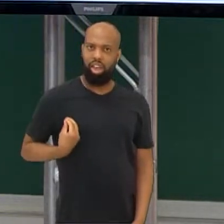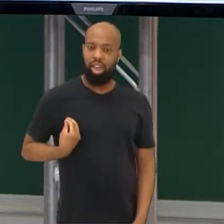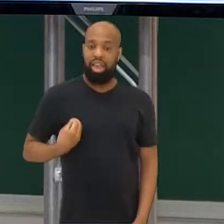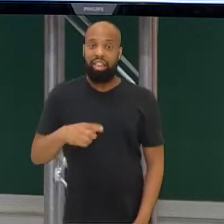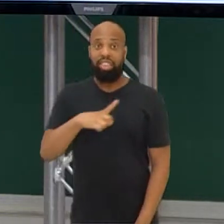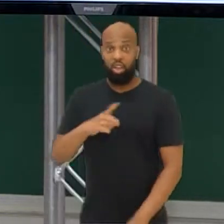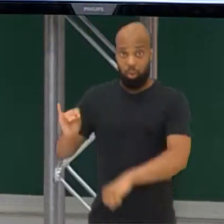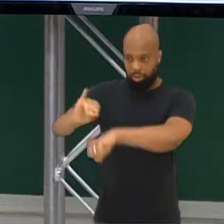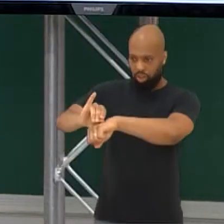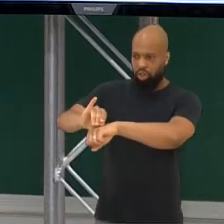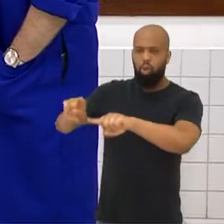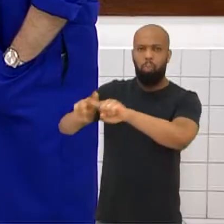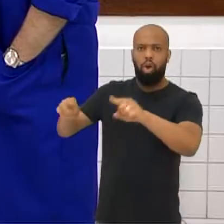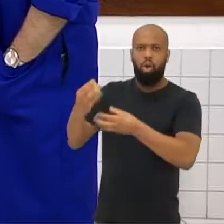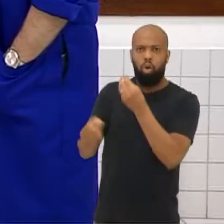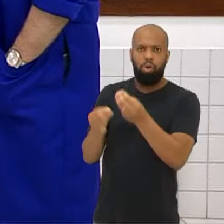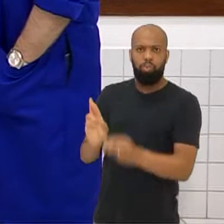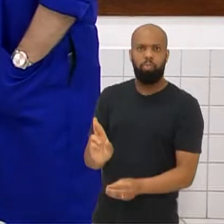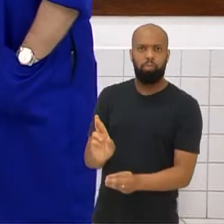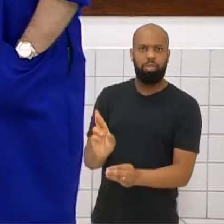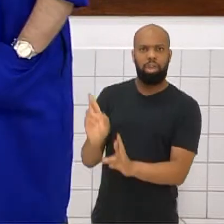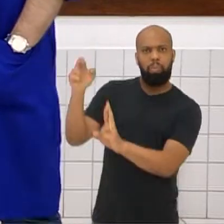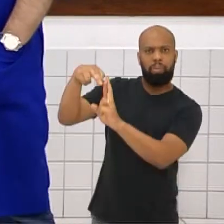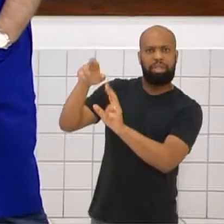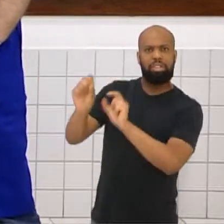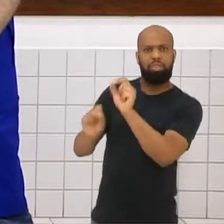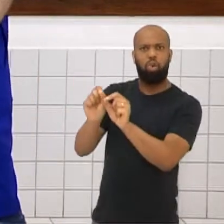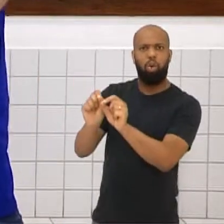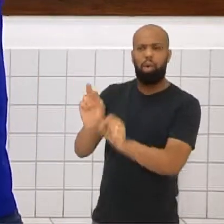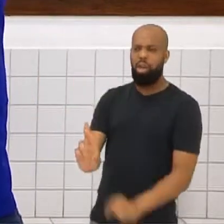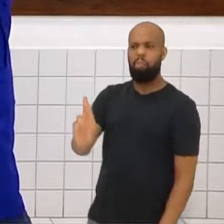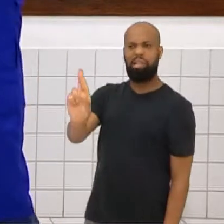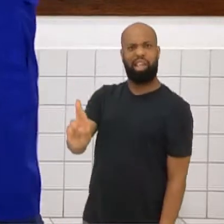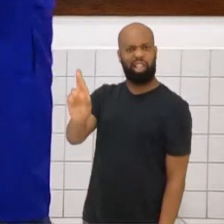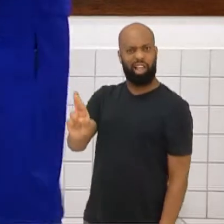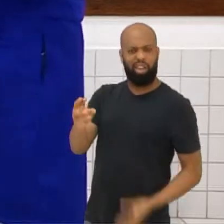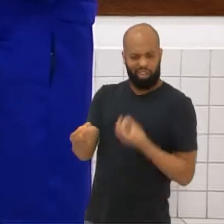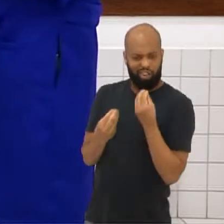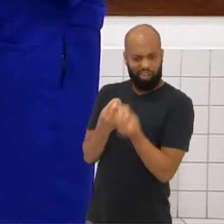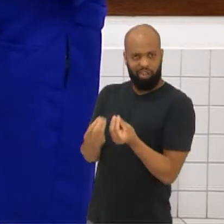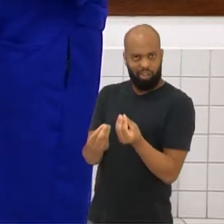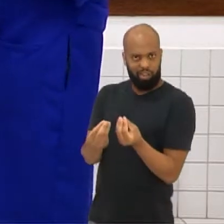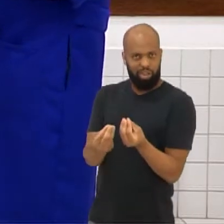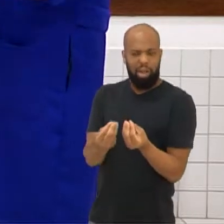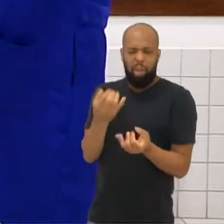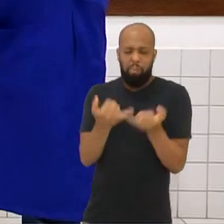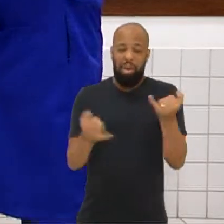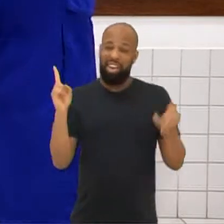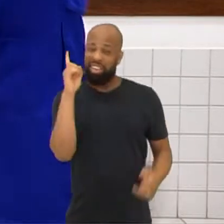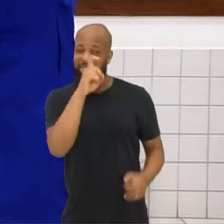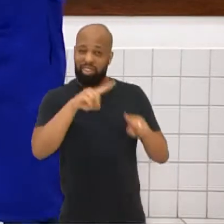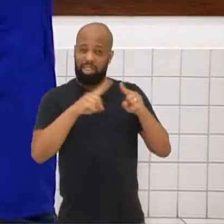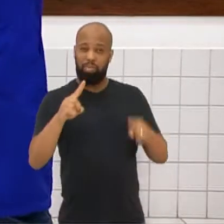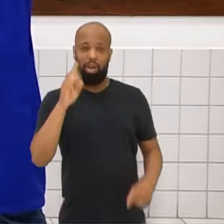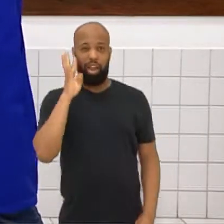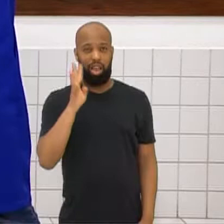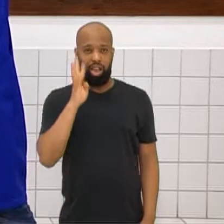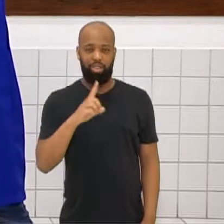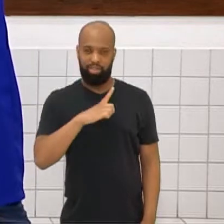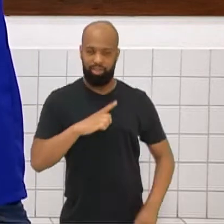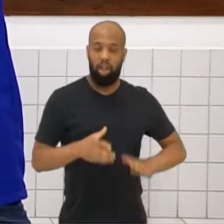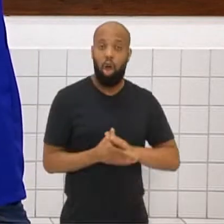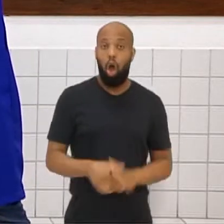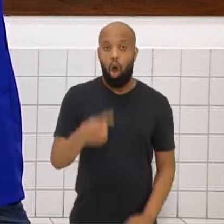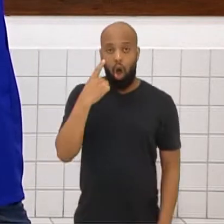de si. Nossa, parece um troço dificílimo, mas complicado. É muito legal, né, professor? Essa parte é muito legal. Olha só,